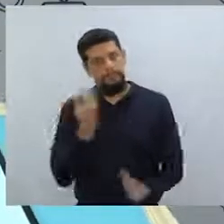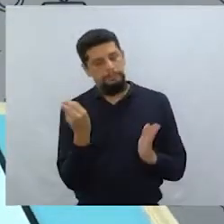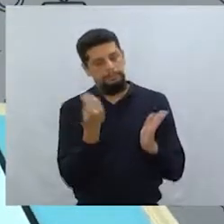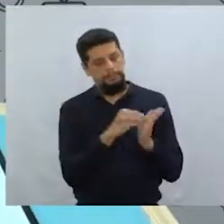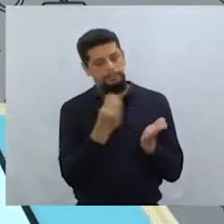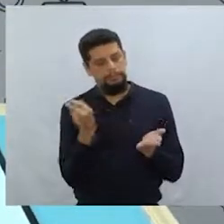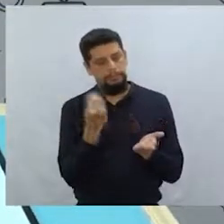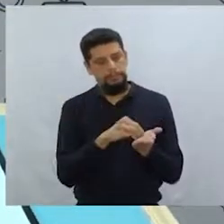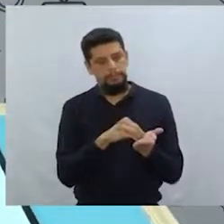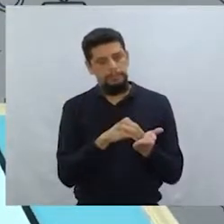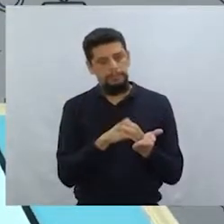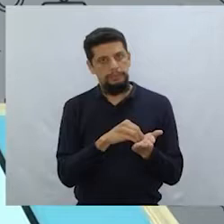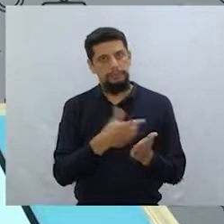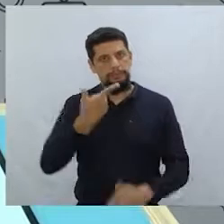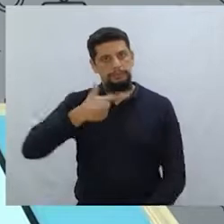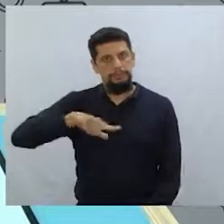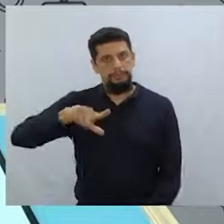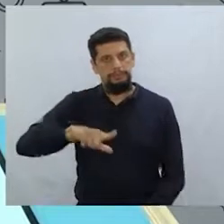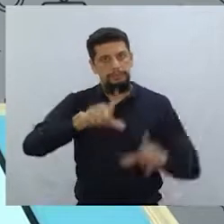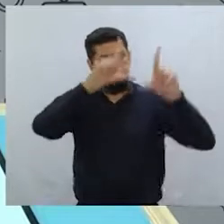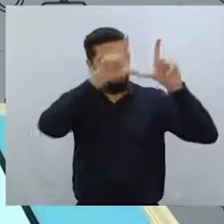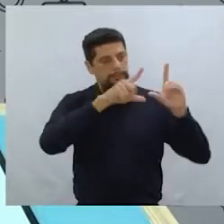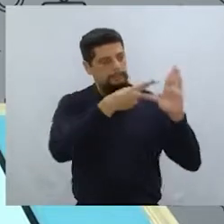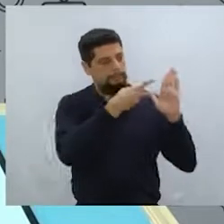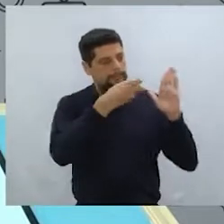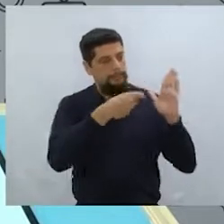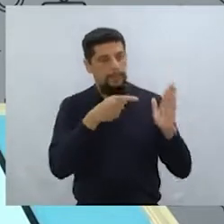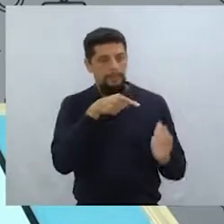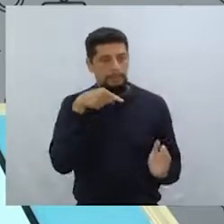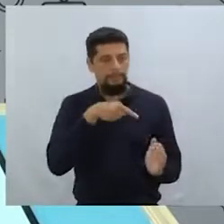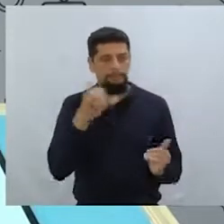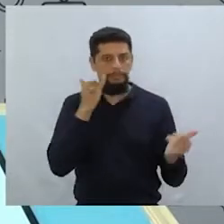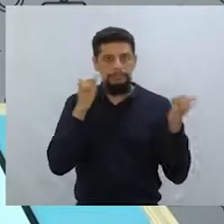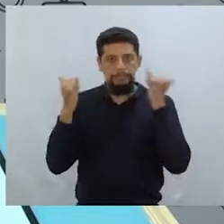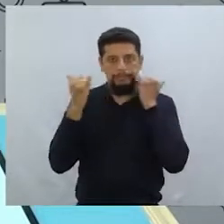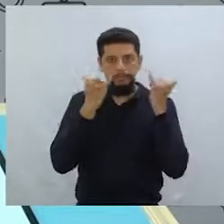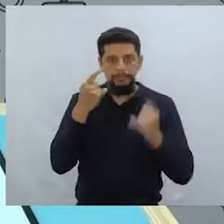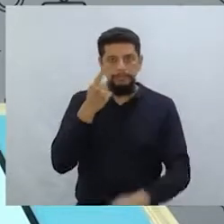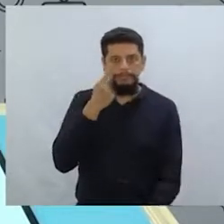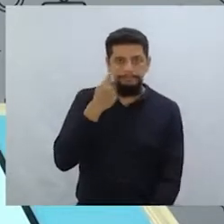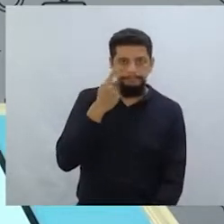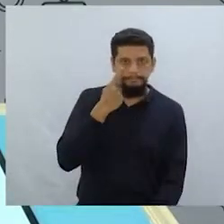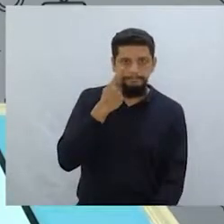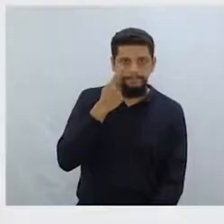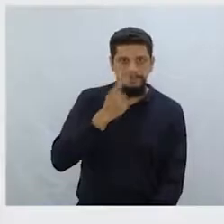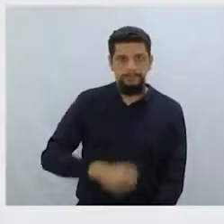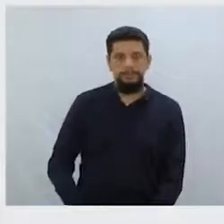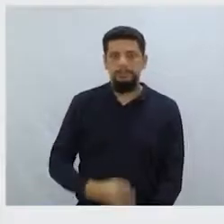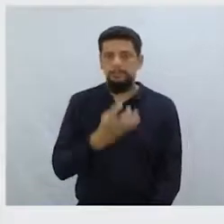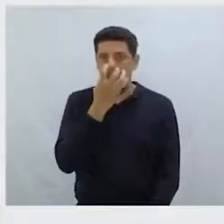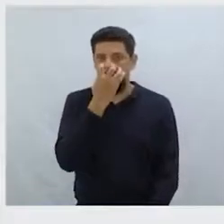Nós vamos colocar aqui mais uma vez na tela de vocês essa informação. Vejam aí.